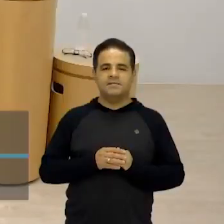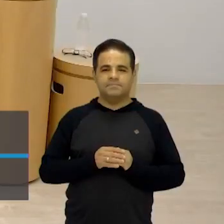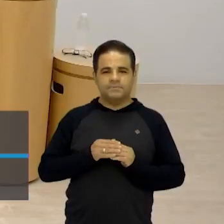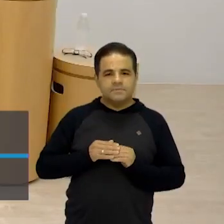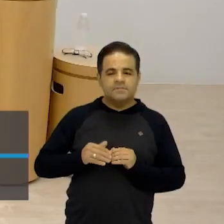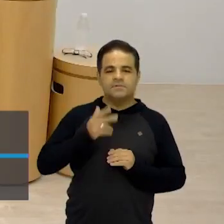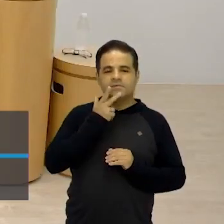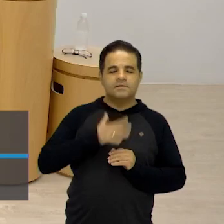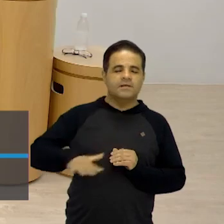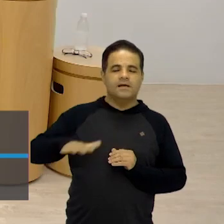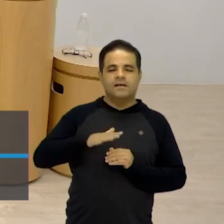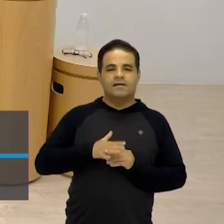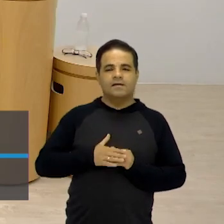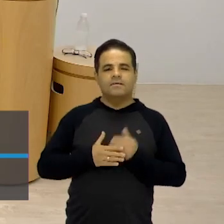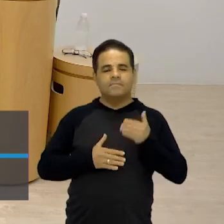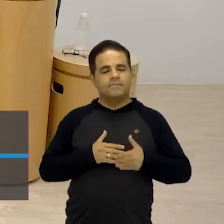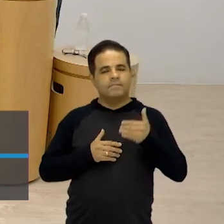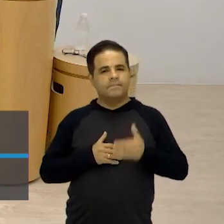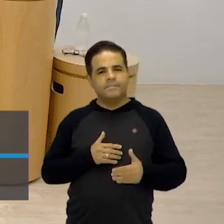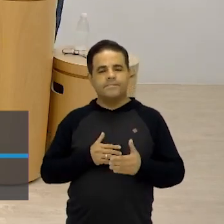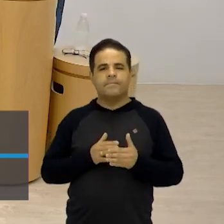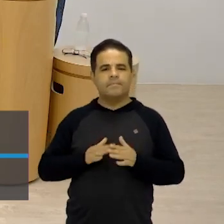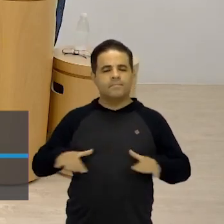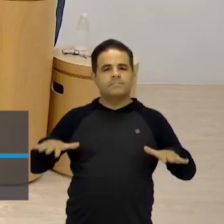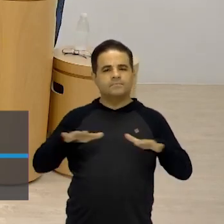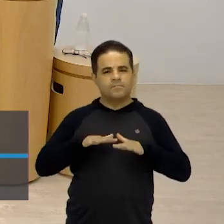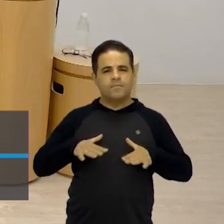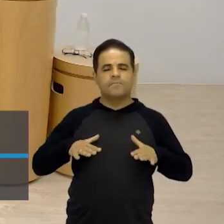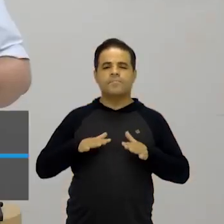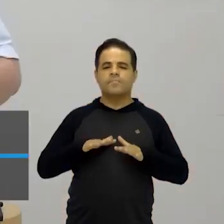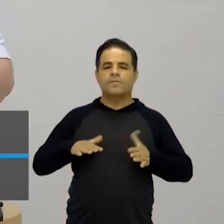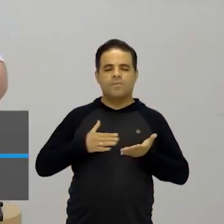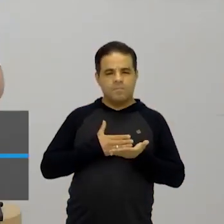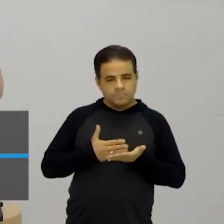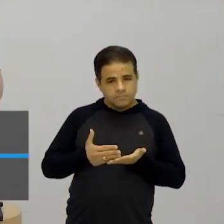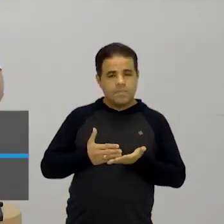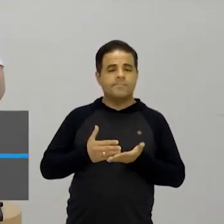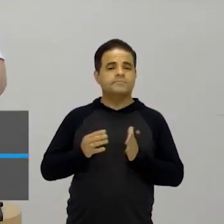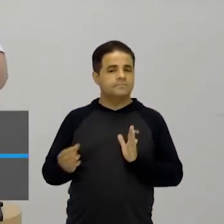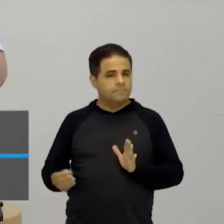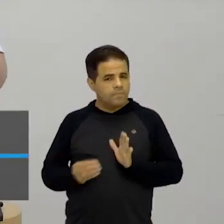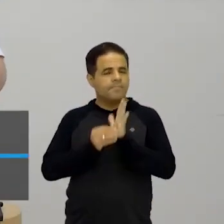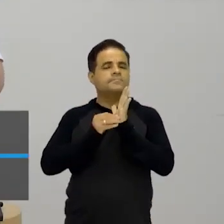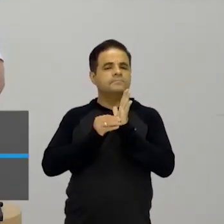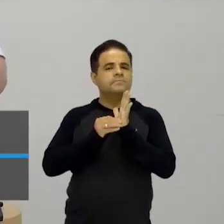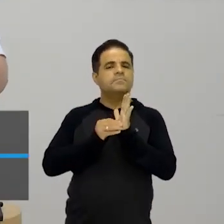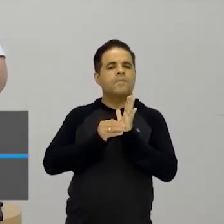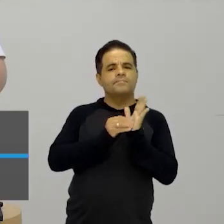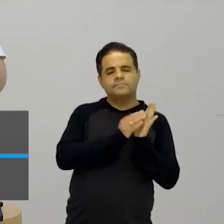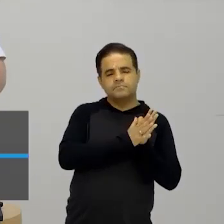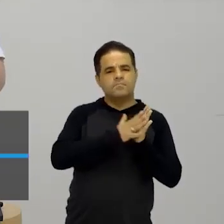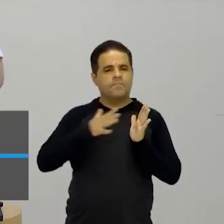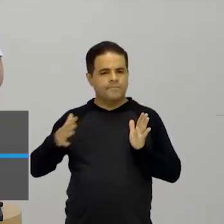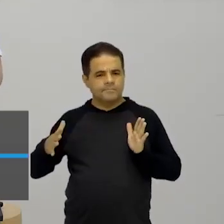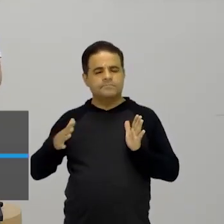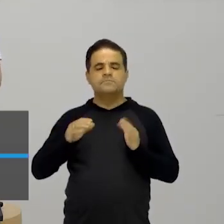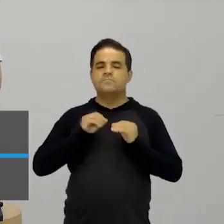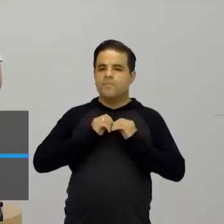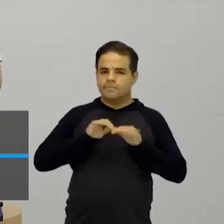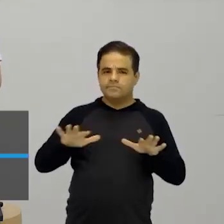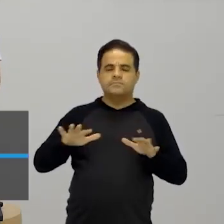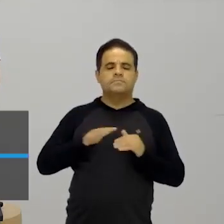And then, Ed, we are back, right? So, and you see, the guy is talking about this new type of discrimination.